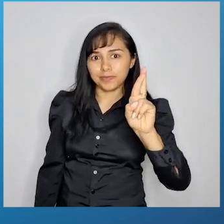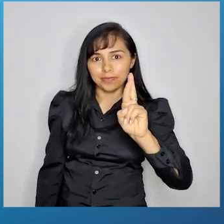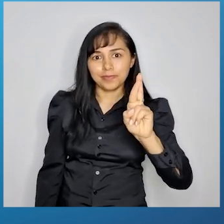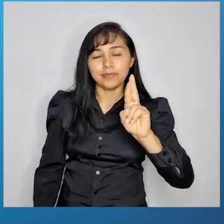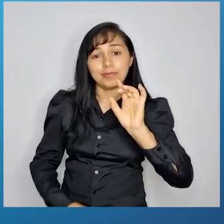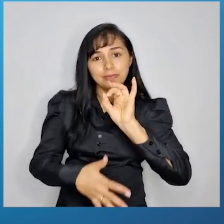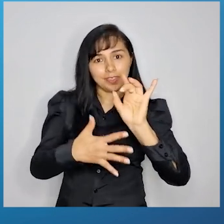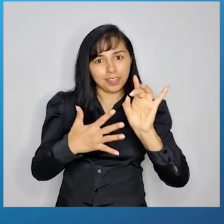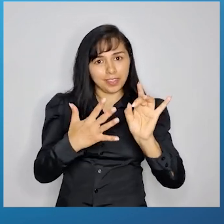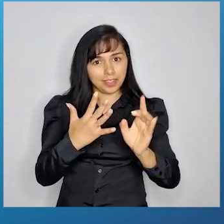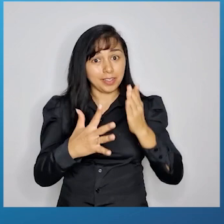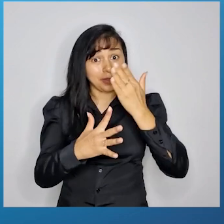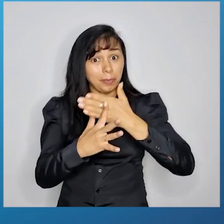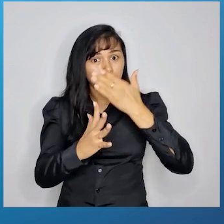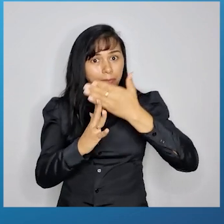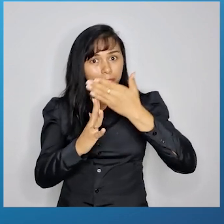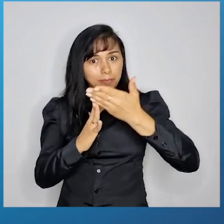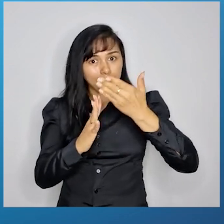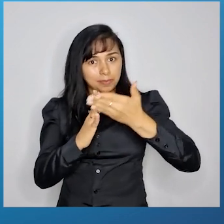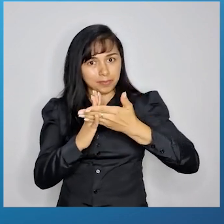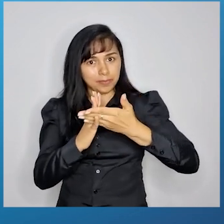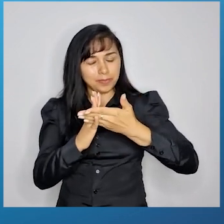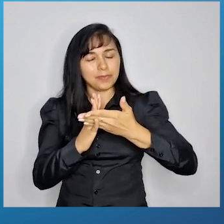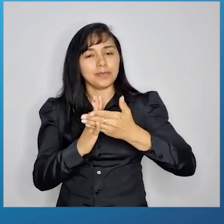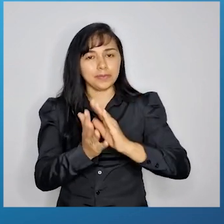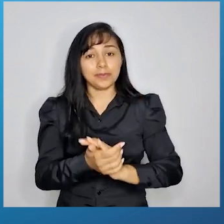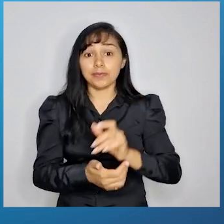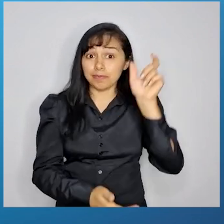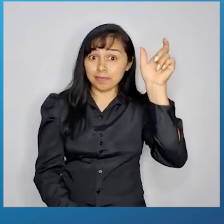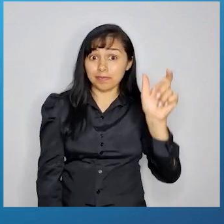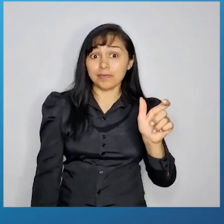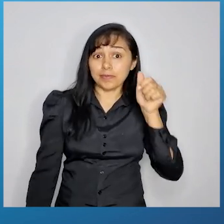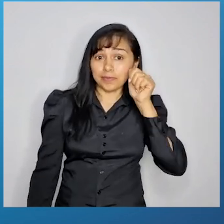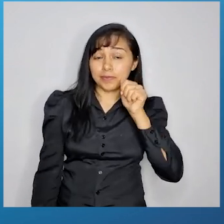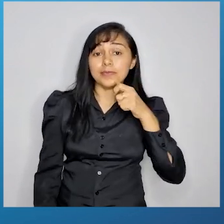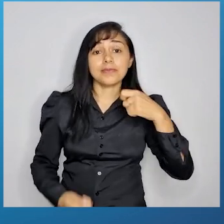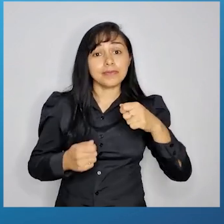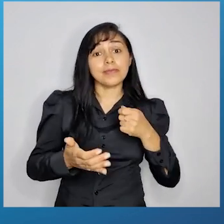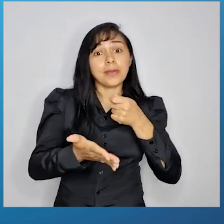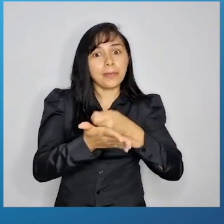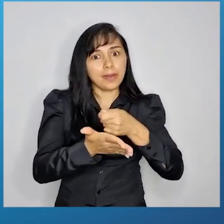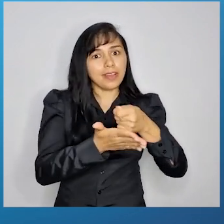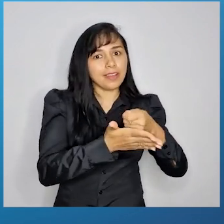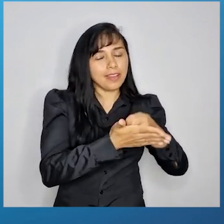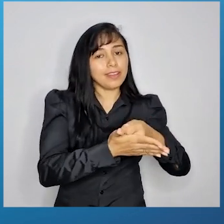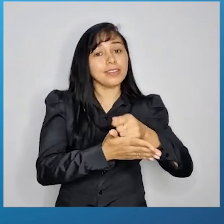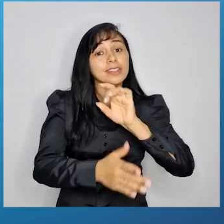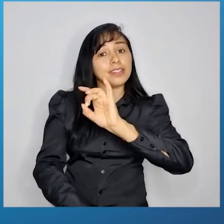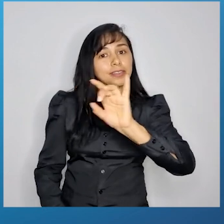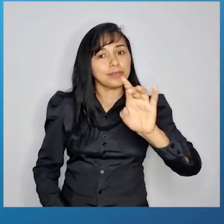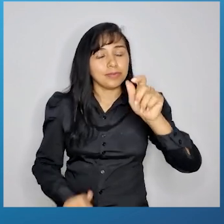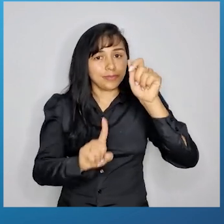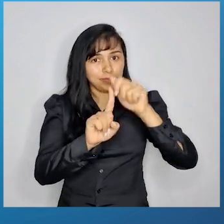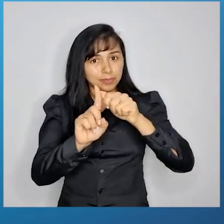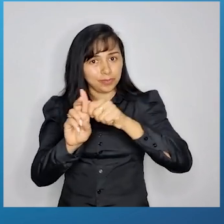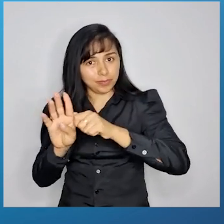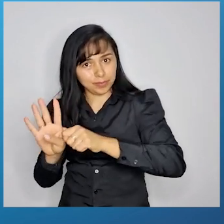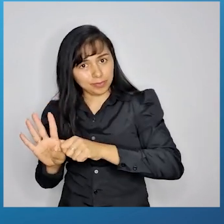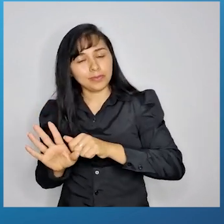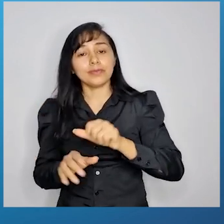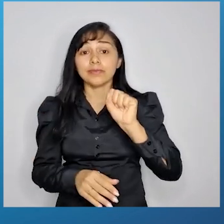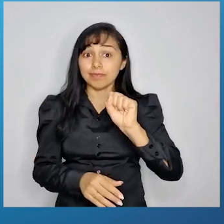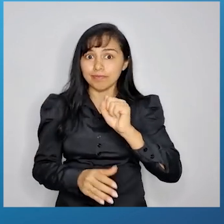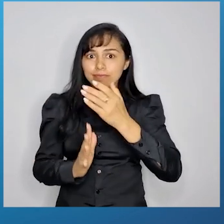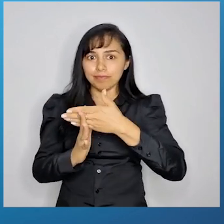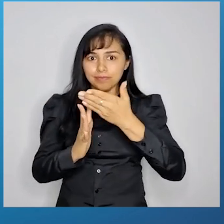525. Esse é o valor das parcelas que a Cecília irá pagar se ela dividir em